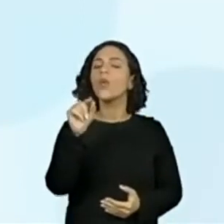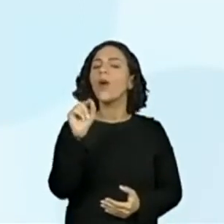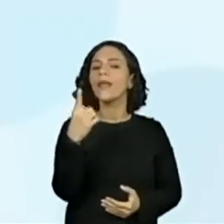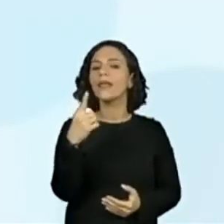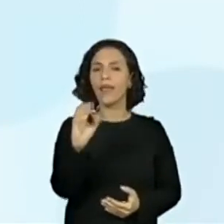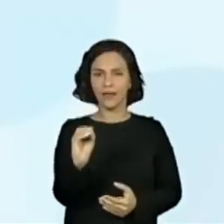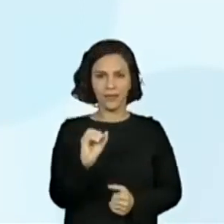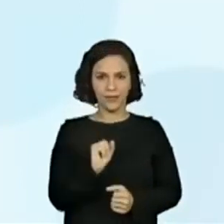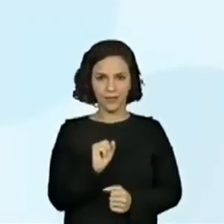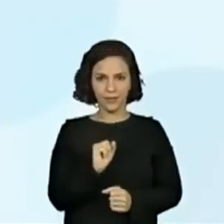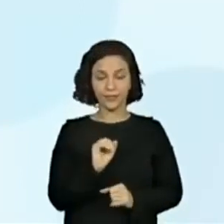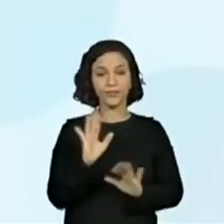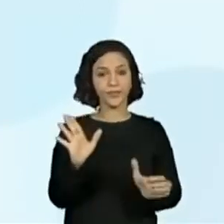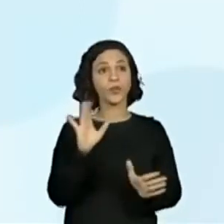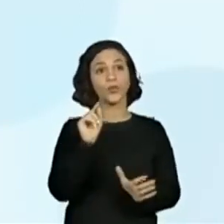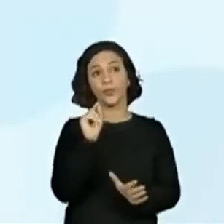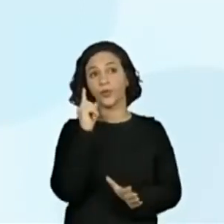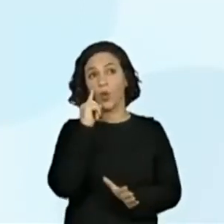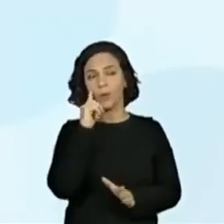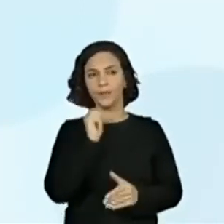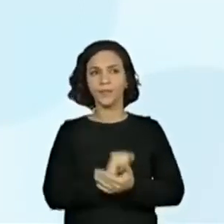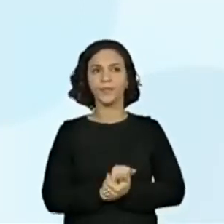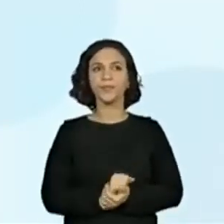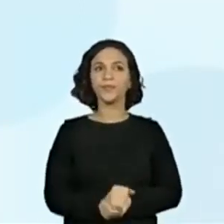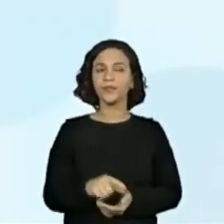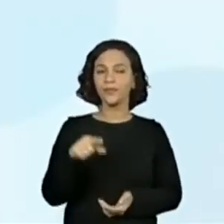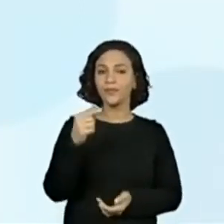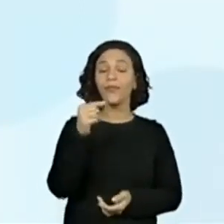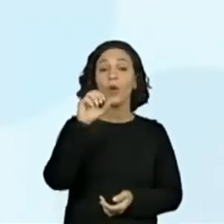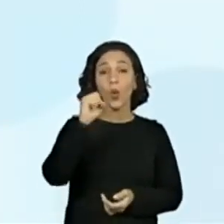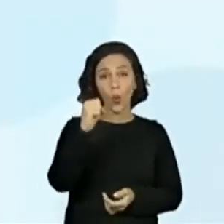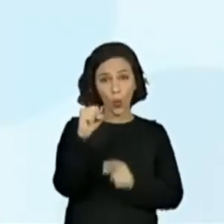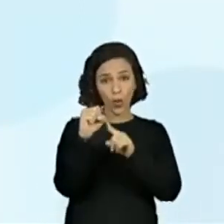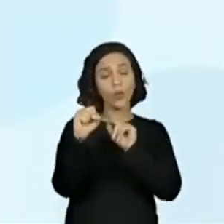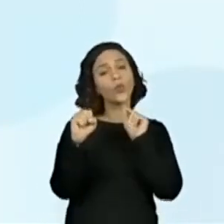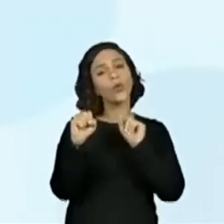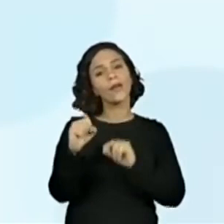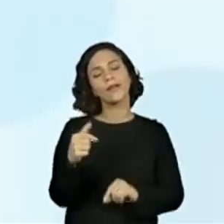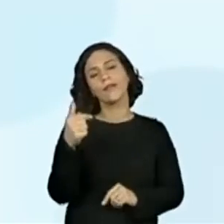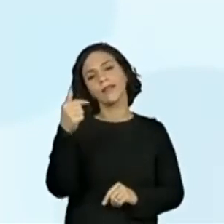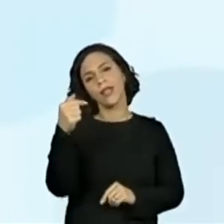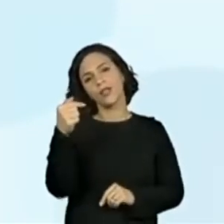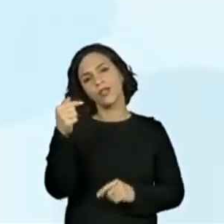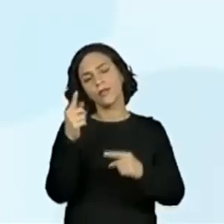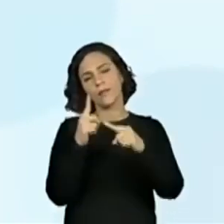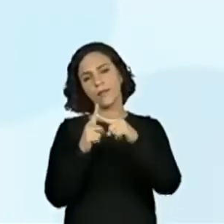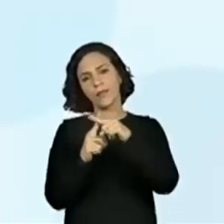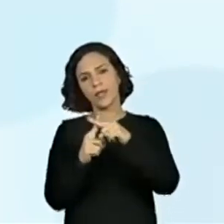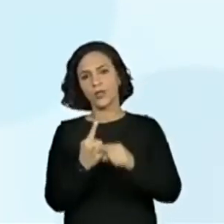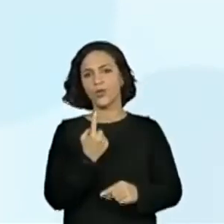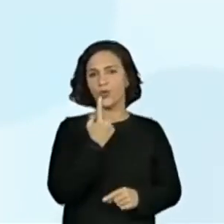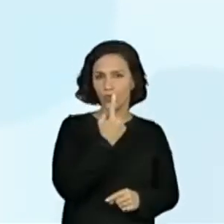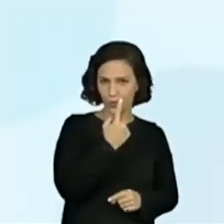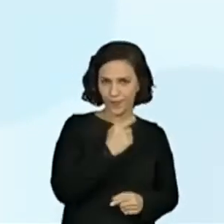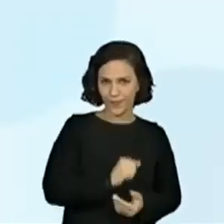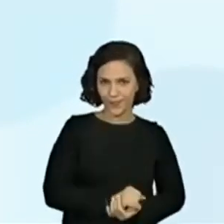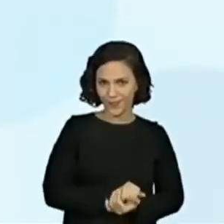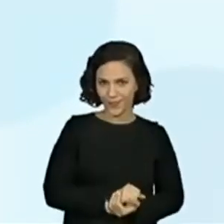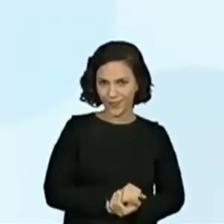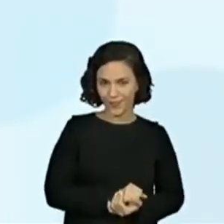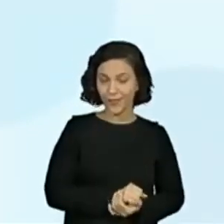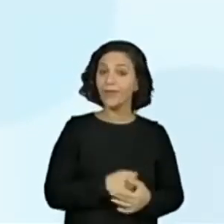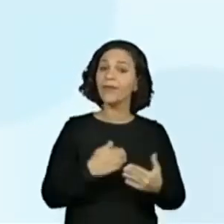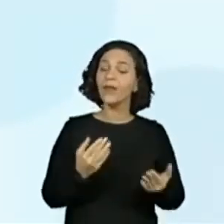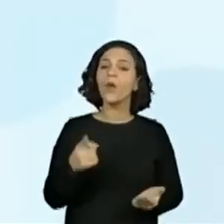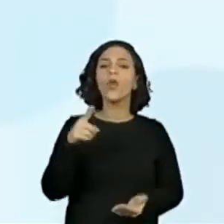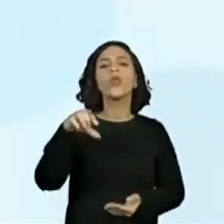quer dizer que, se eu pegar aqui o 9 mais o 1, eu tenho 10. 9 mais 1 dá